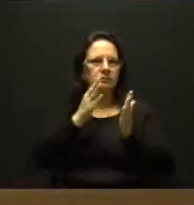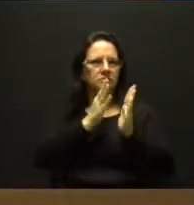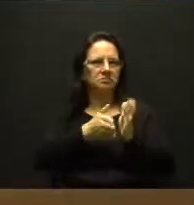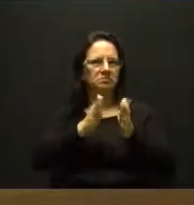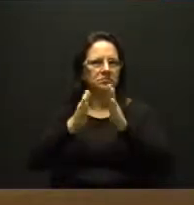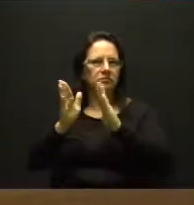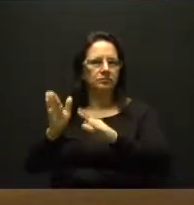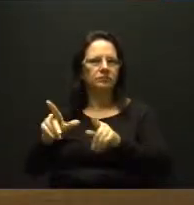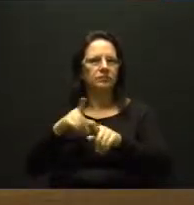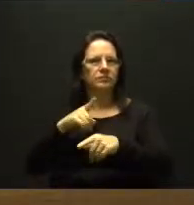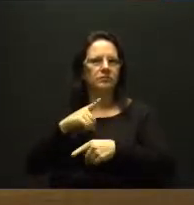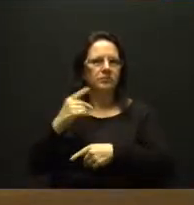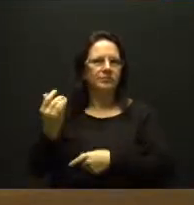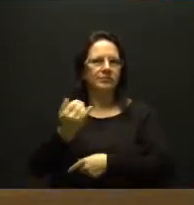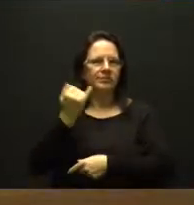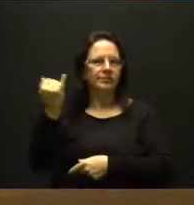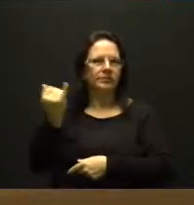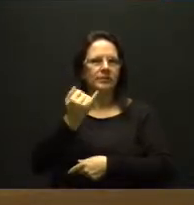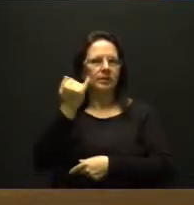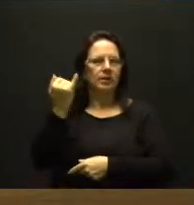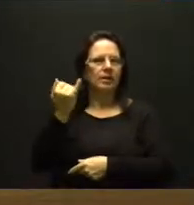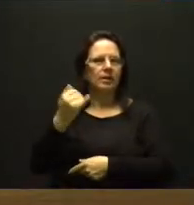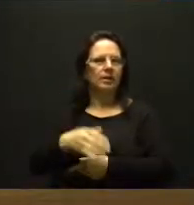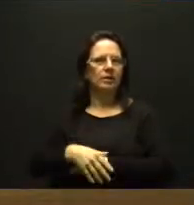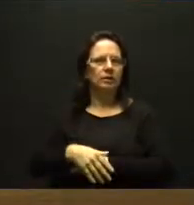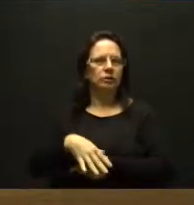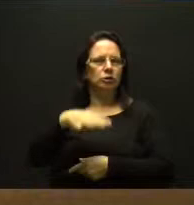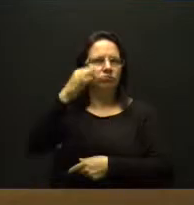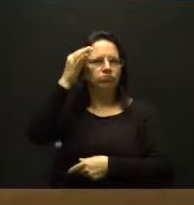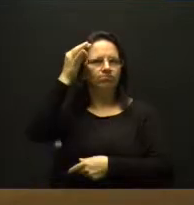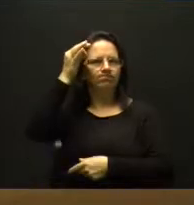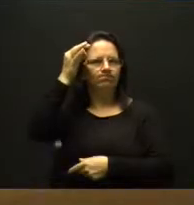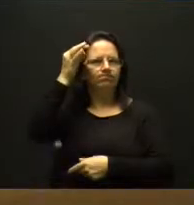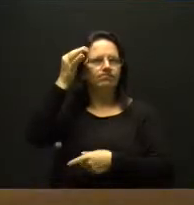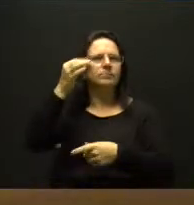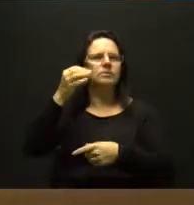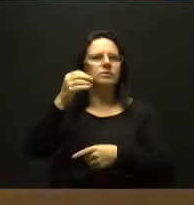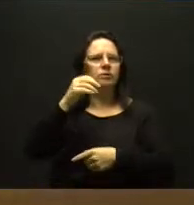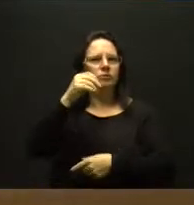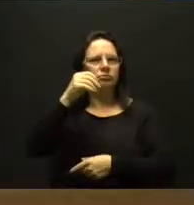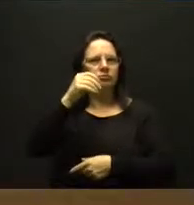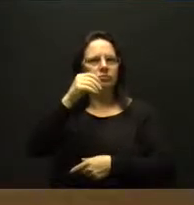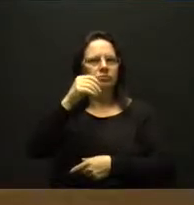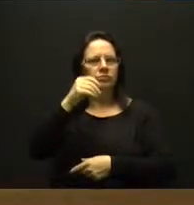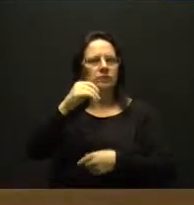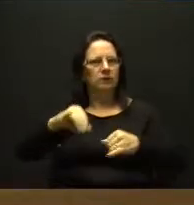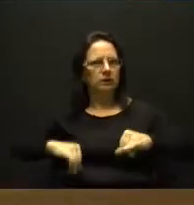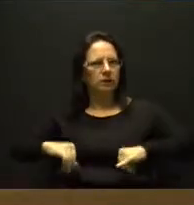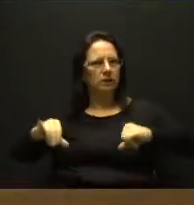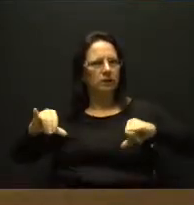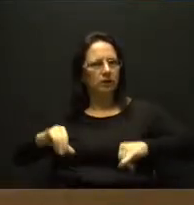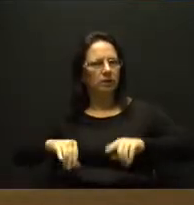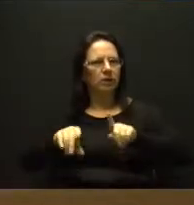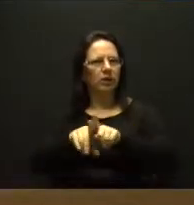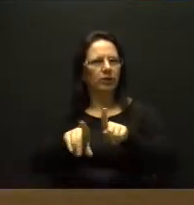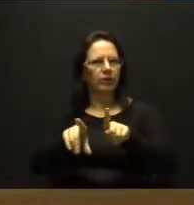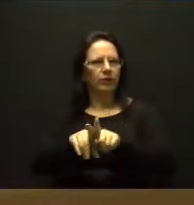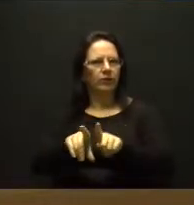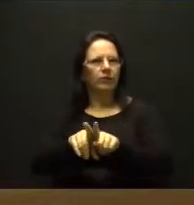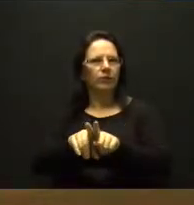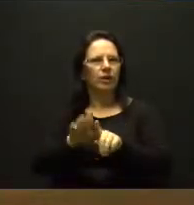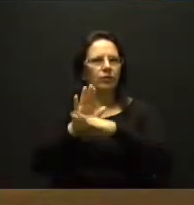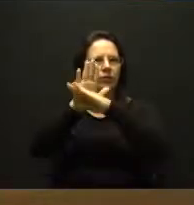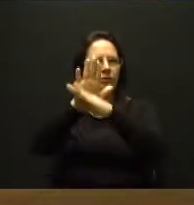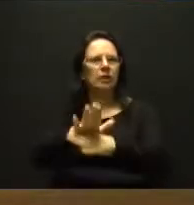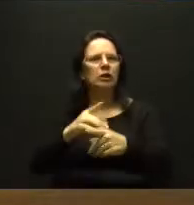como principais ingredientes o espírito de sacrifício a coragem e heroísmo ea vontade de